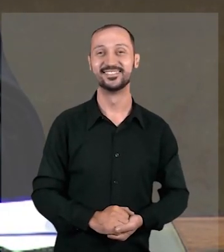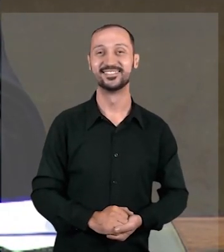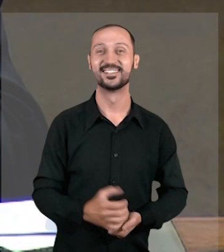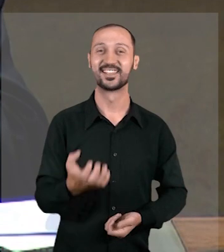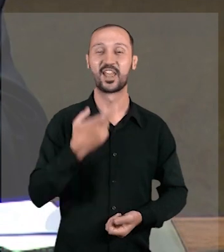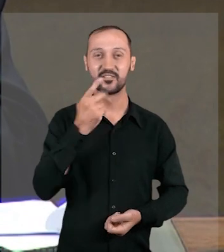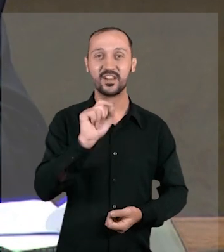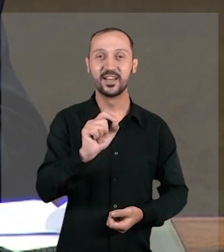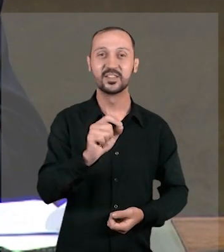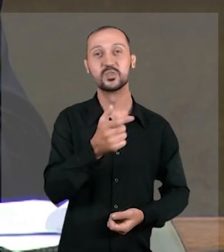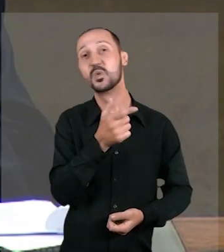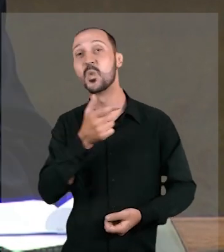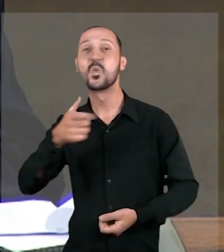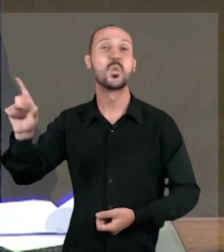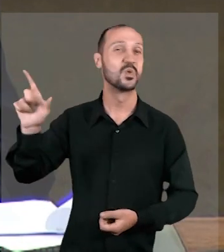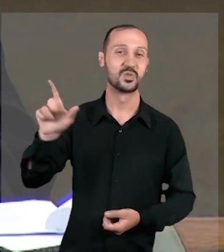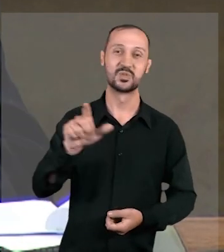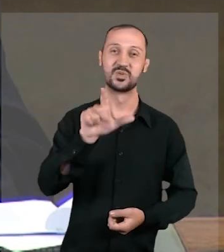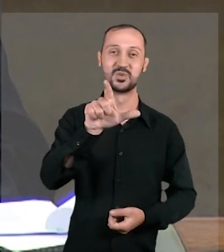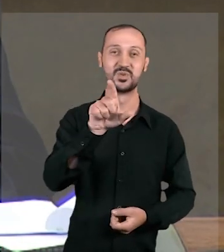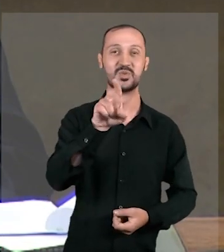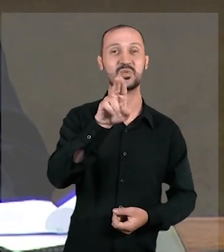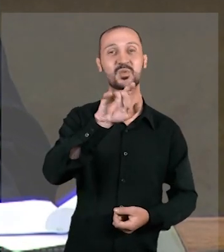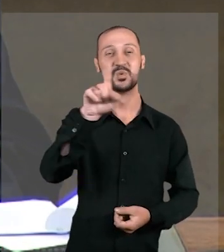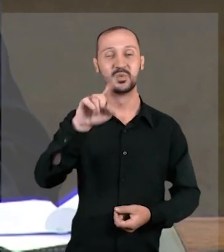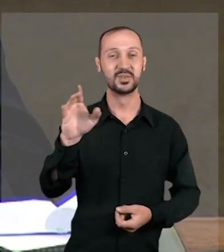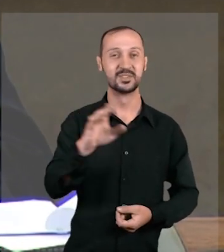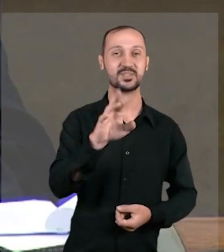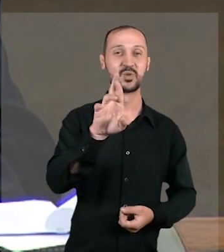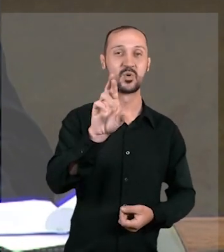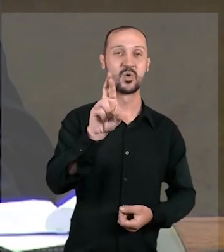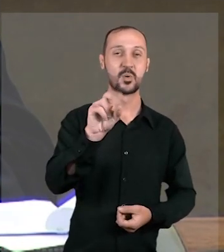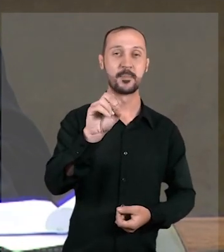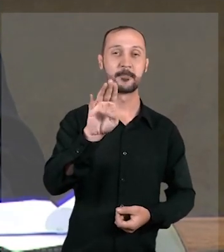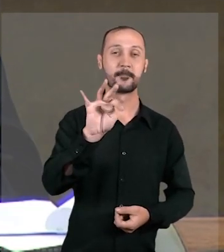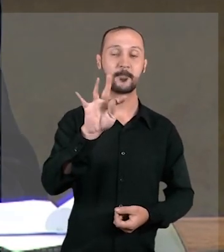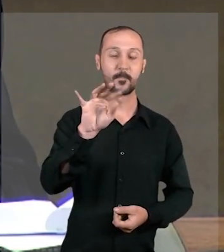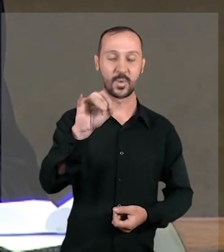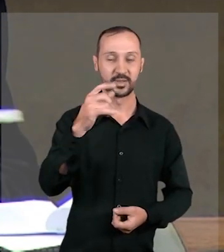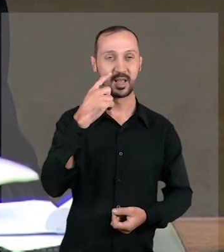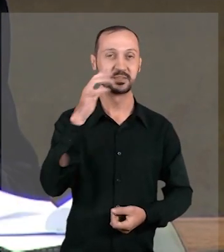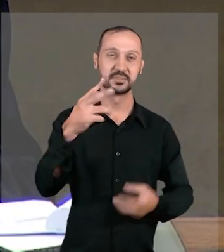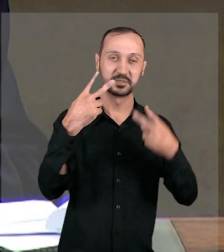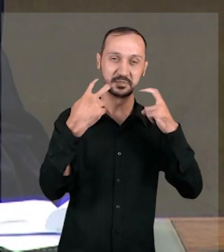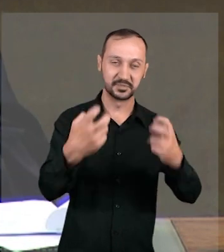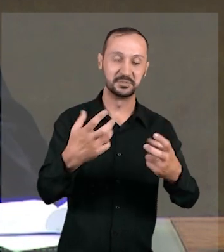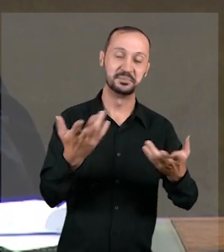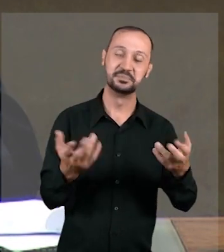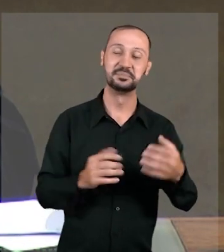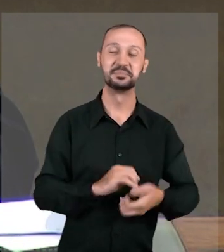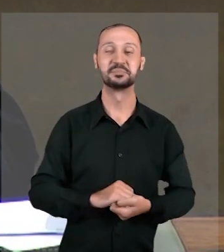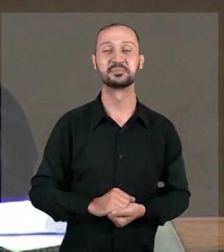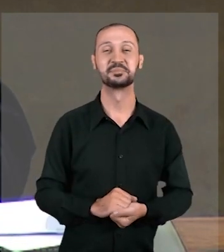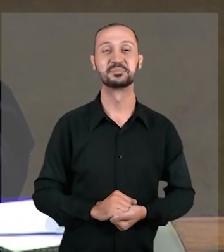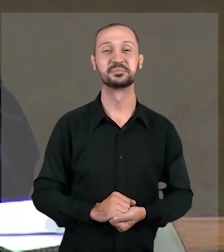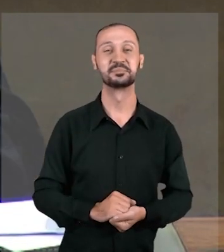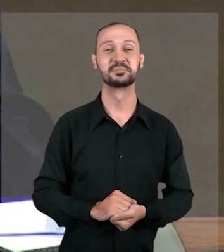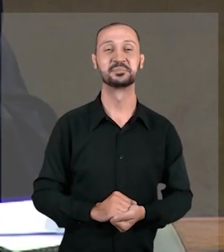Eu quero dizer que eu sou o outro. Pode ser que alguém não tivesse percebido.